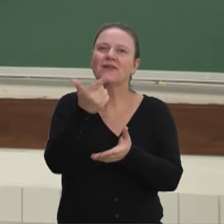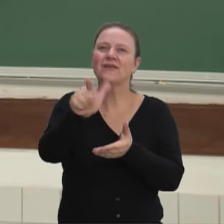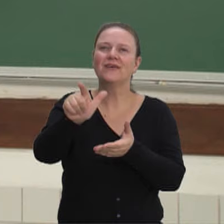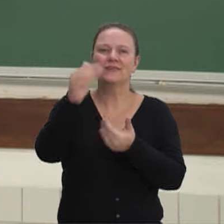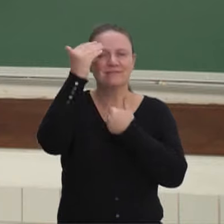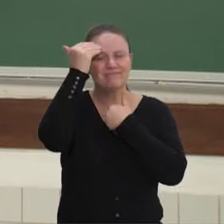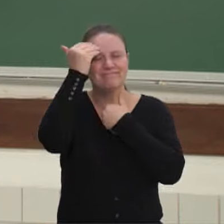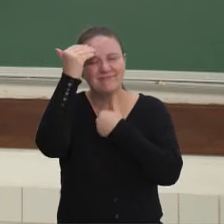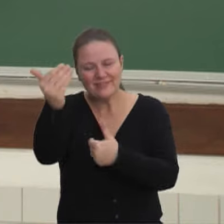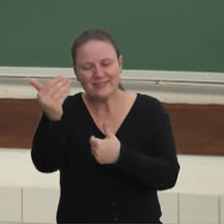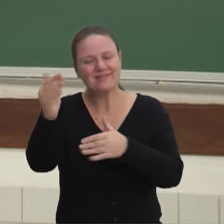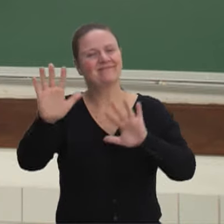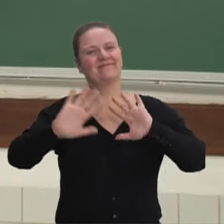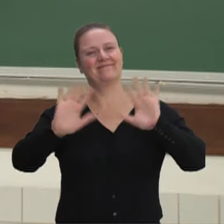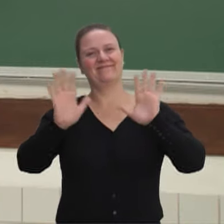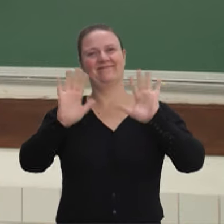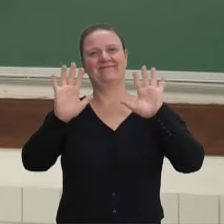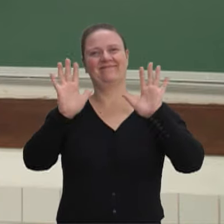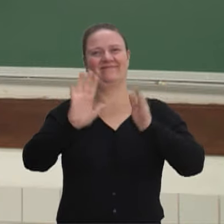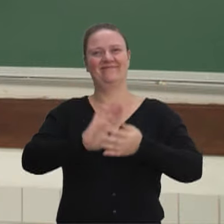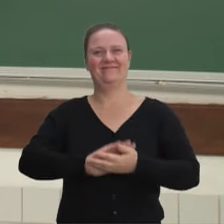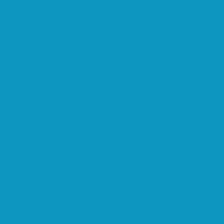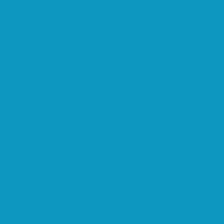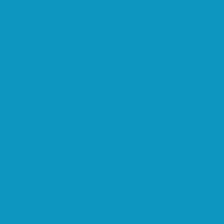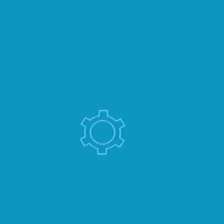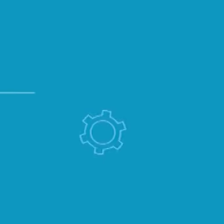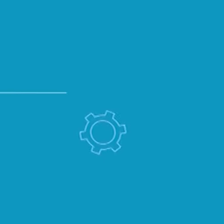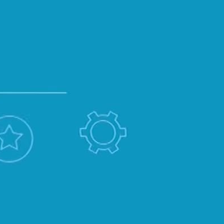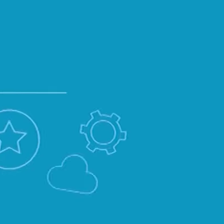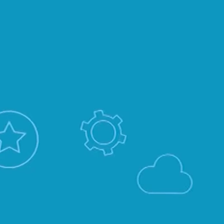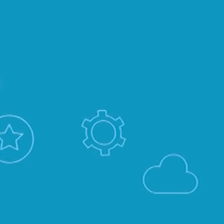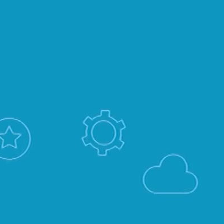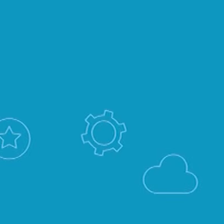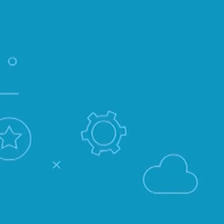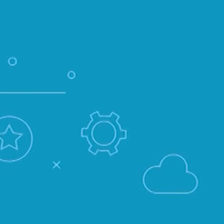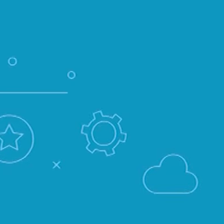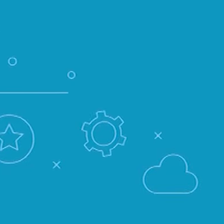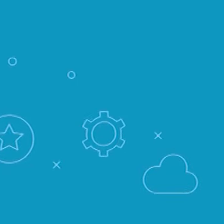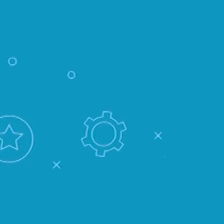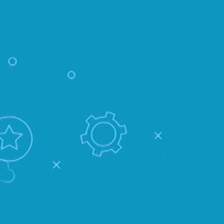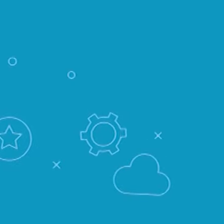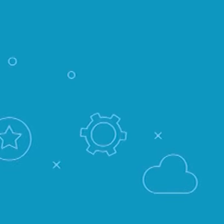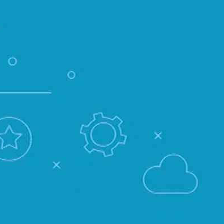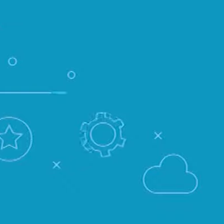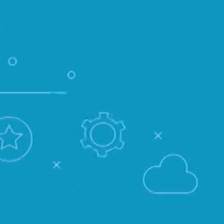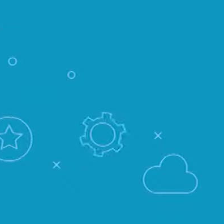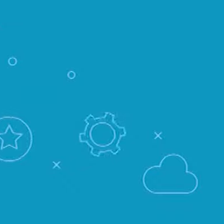tchau.